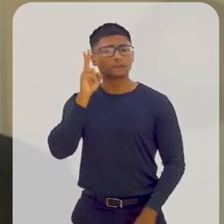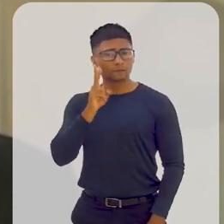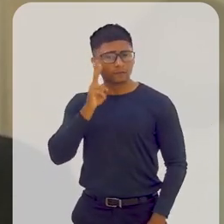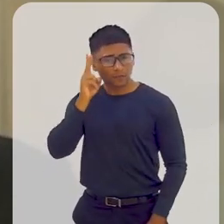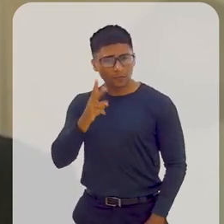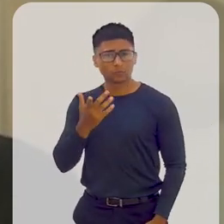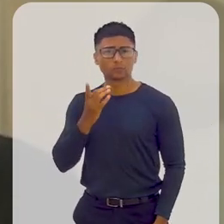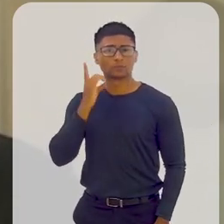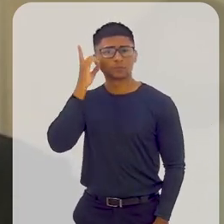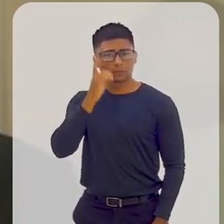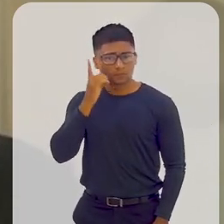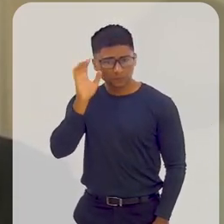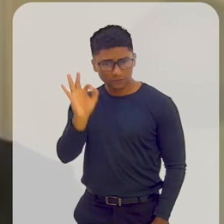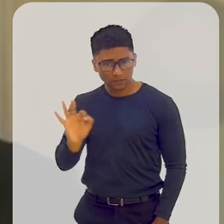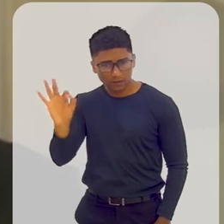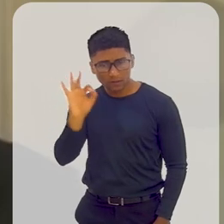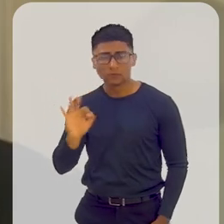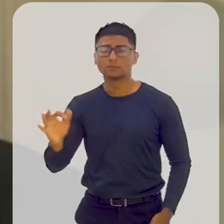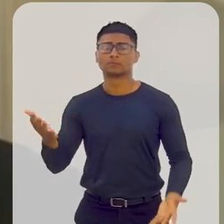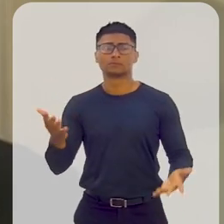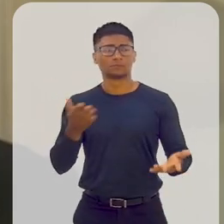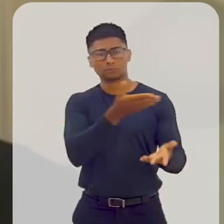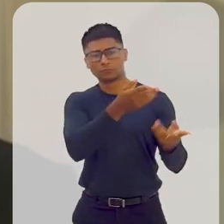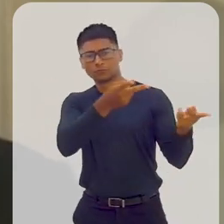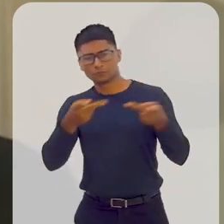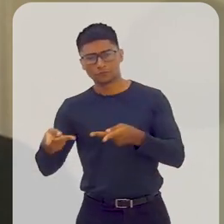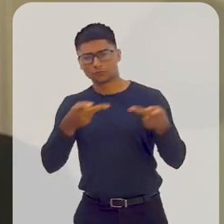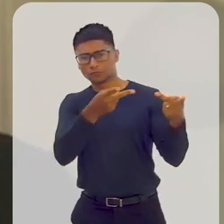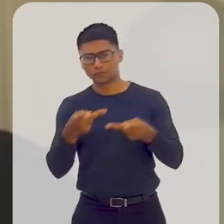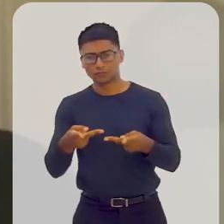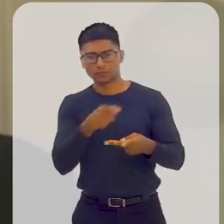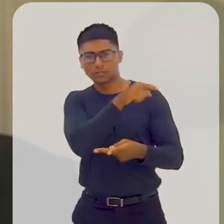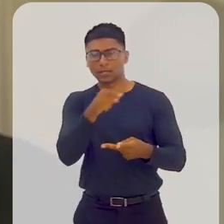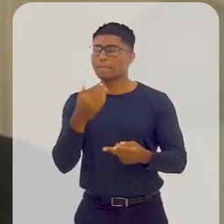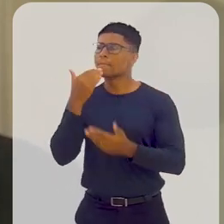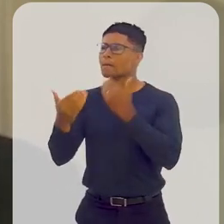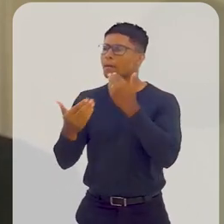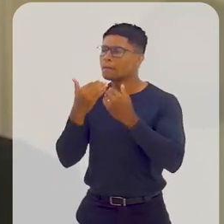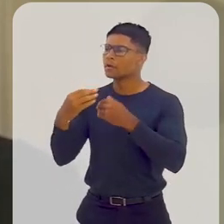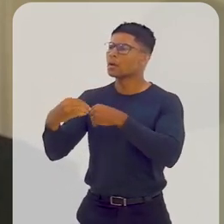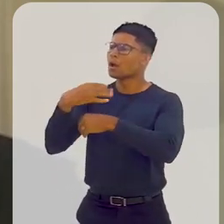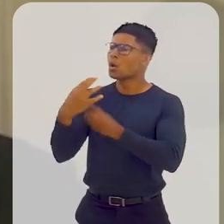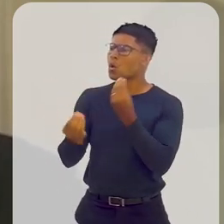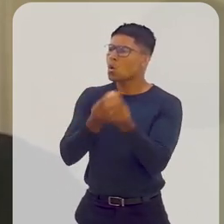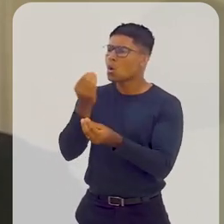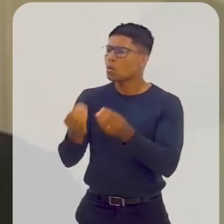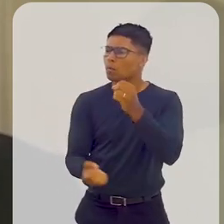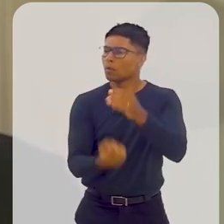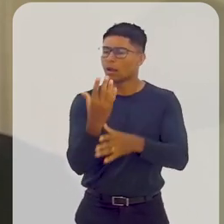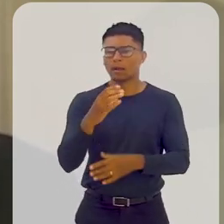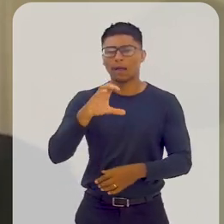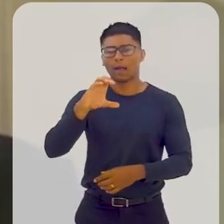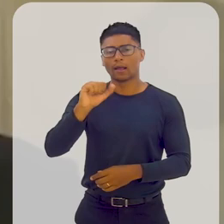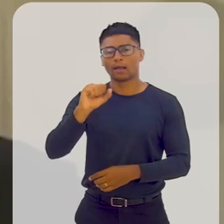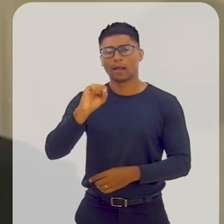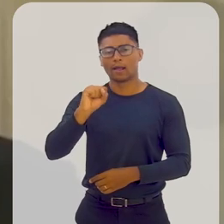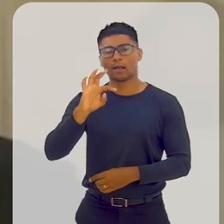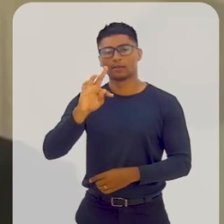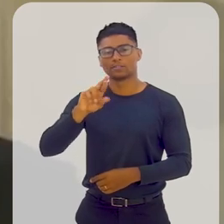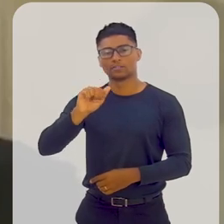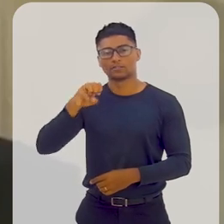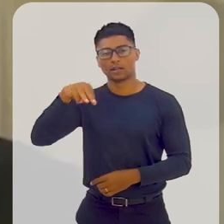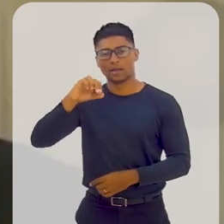recebemos muitos vereadores, deputados federais, né, pedindo orientação a gente como se constrói um